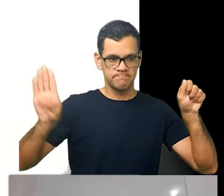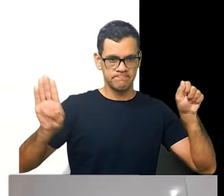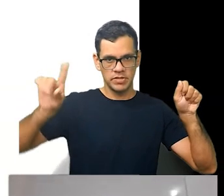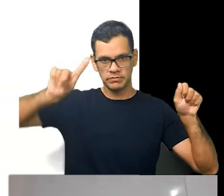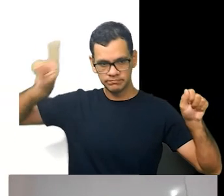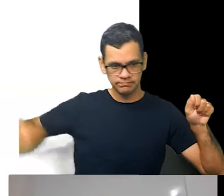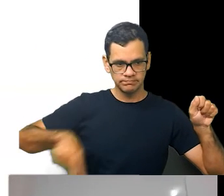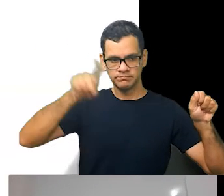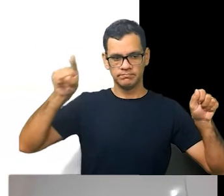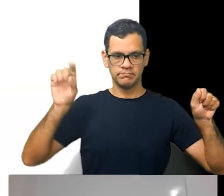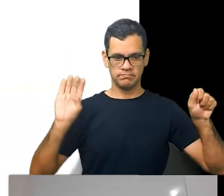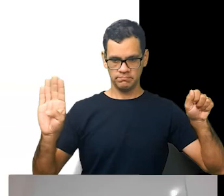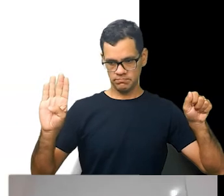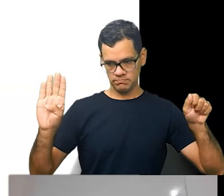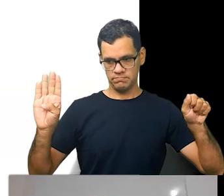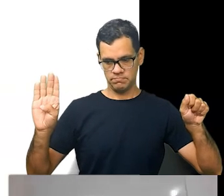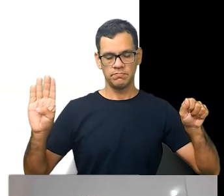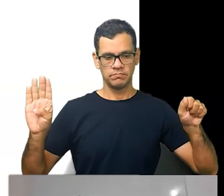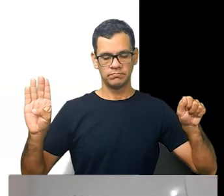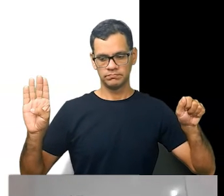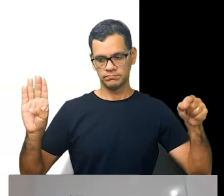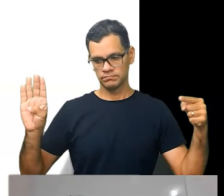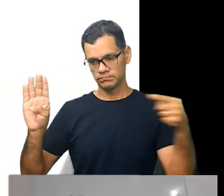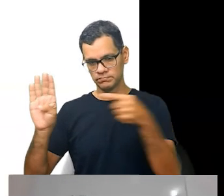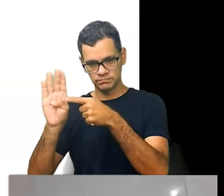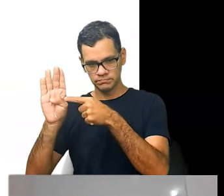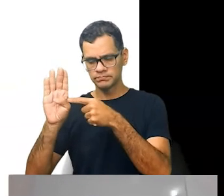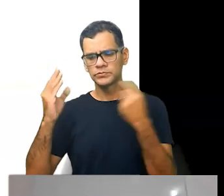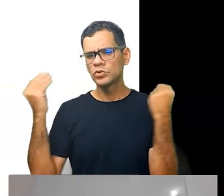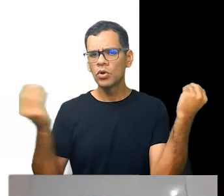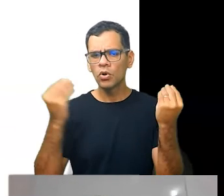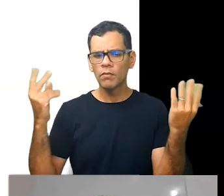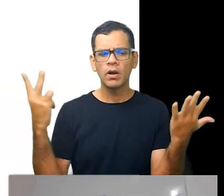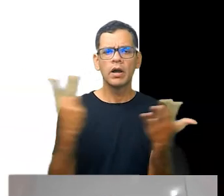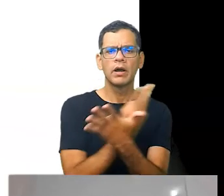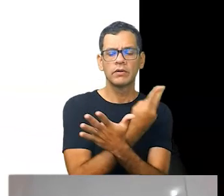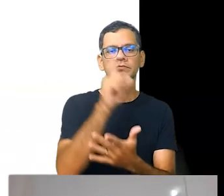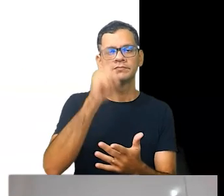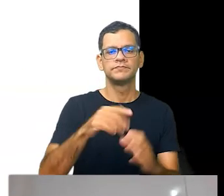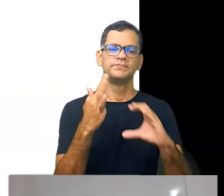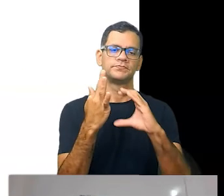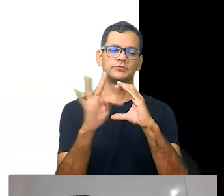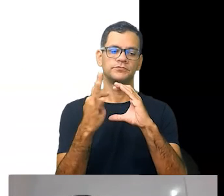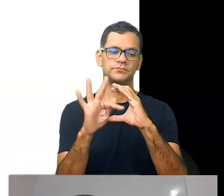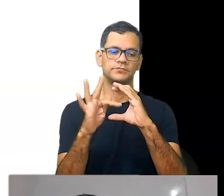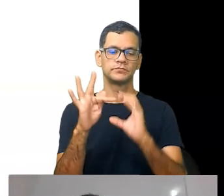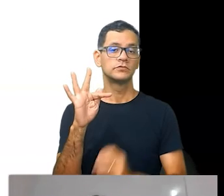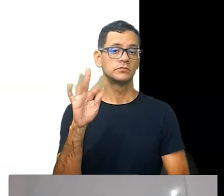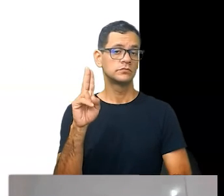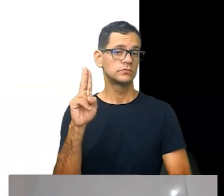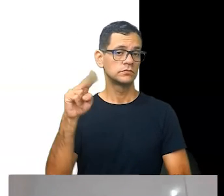elemento x que está no A, vai corresponder a alguém, uma única flechinha, vai responder a alguém que está lá no